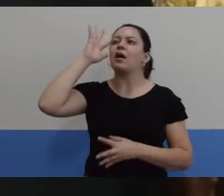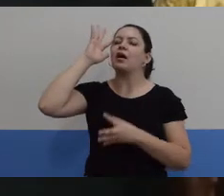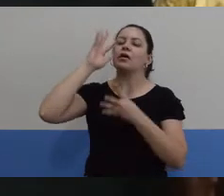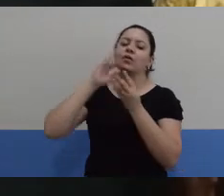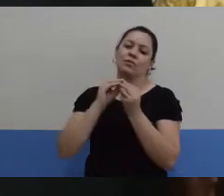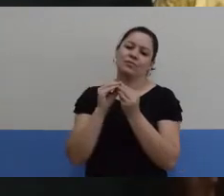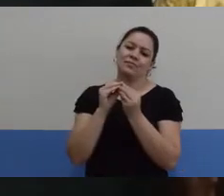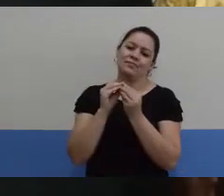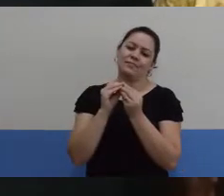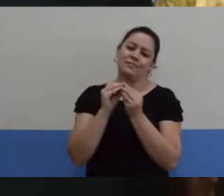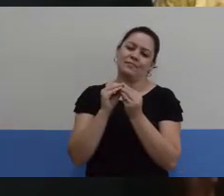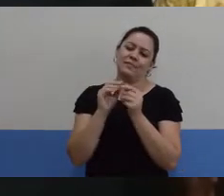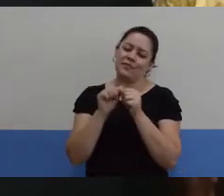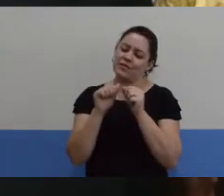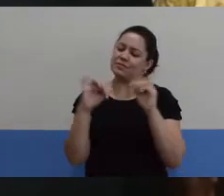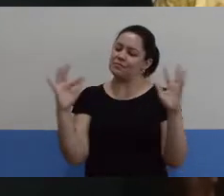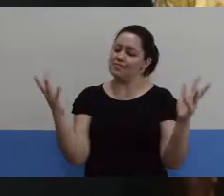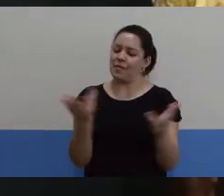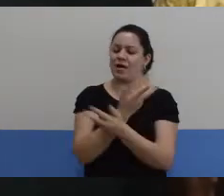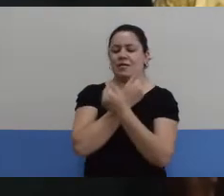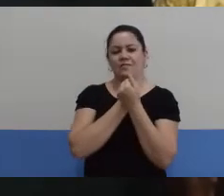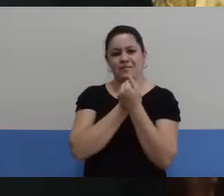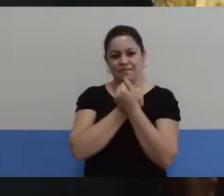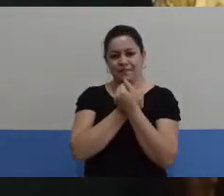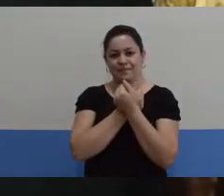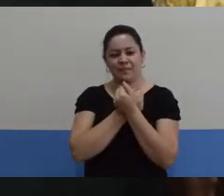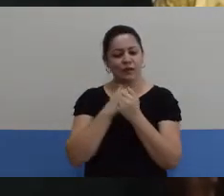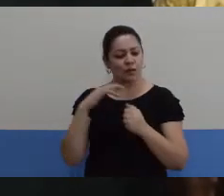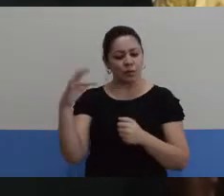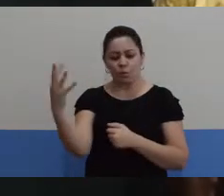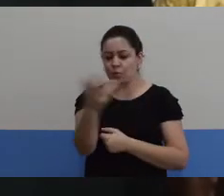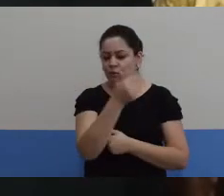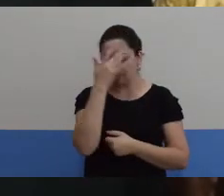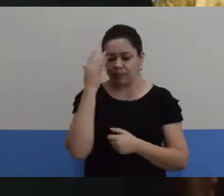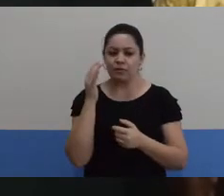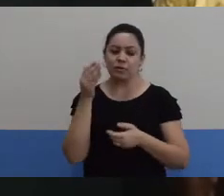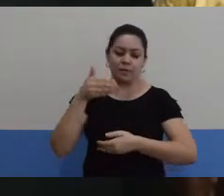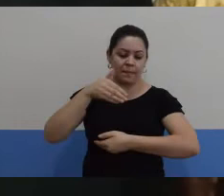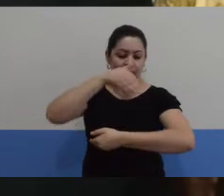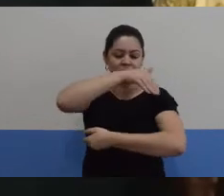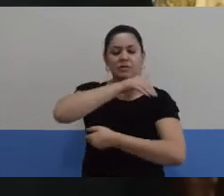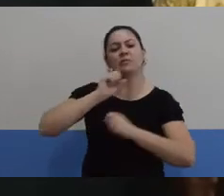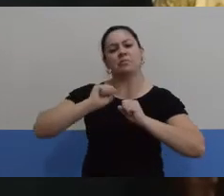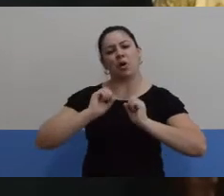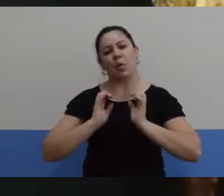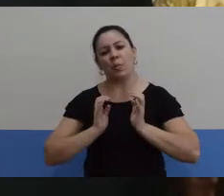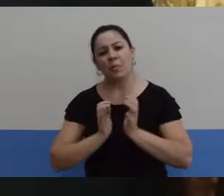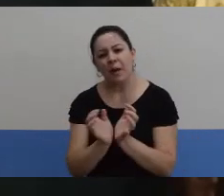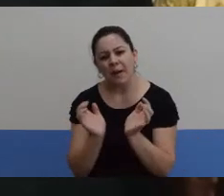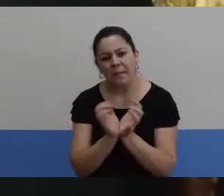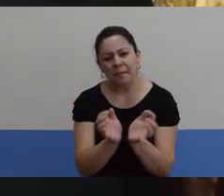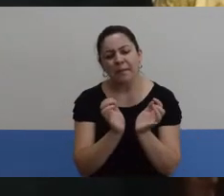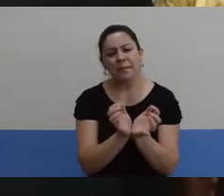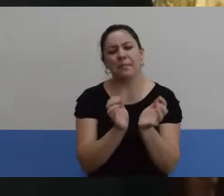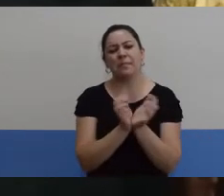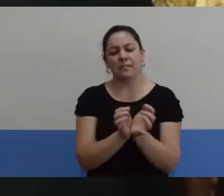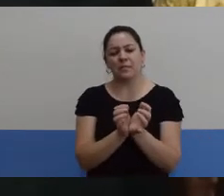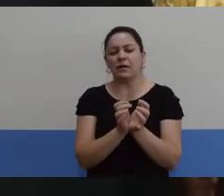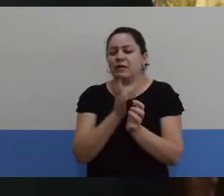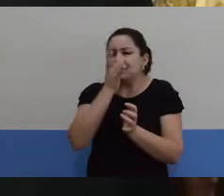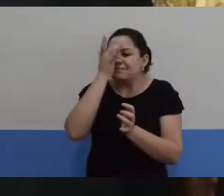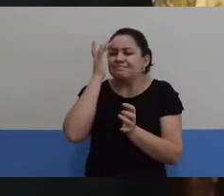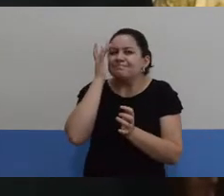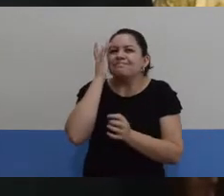maravilhas. Então, quem pode participar? Todos os batizados. Todos aqueles que